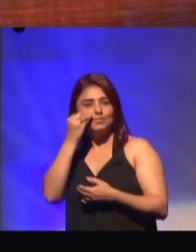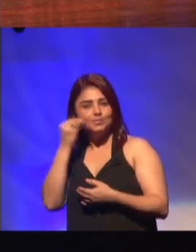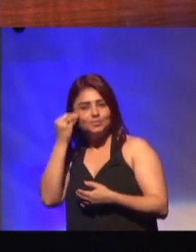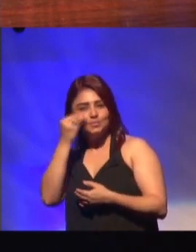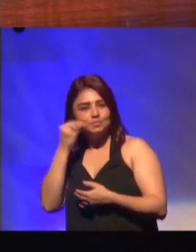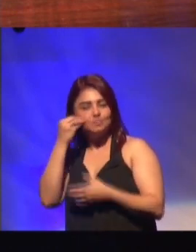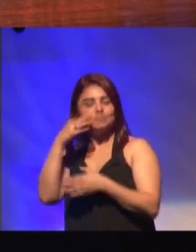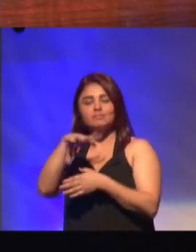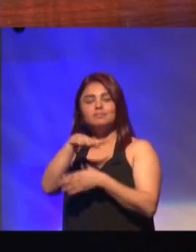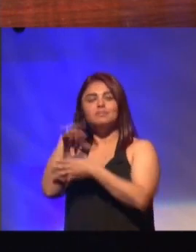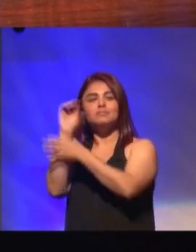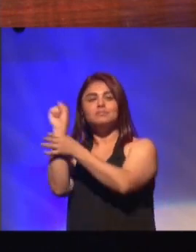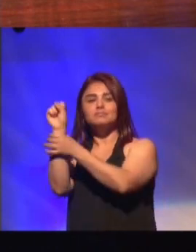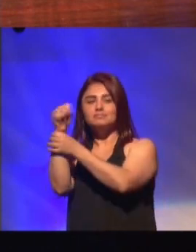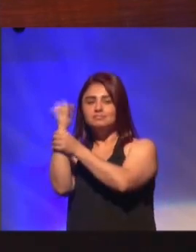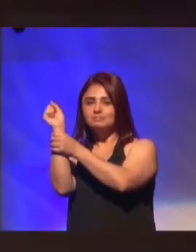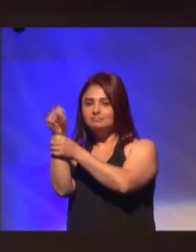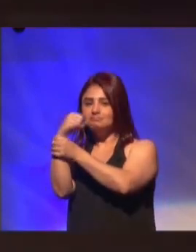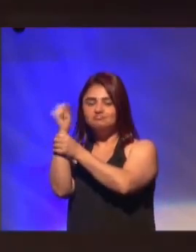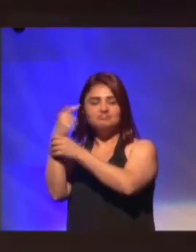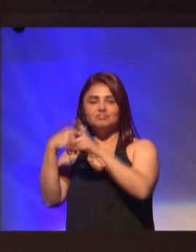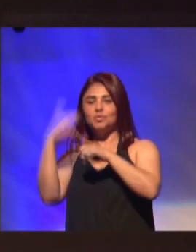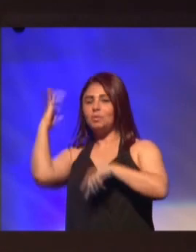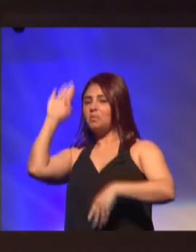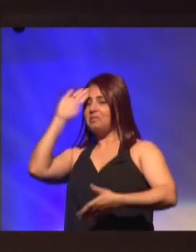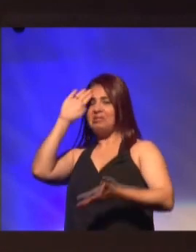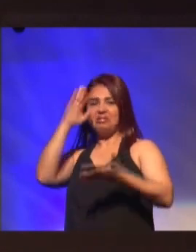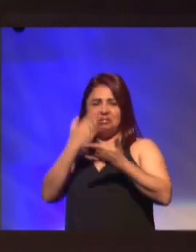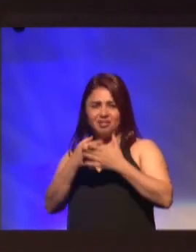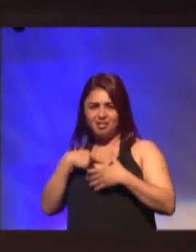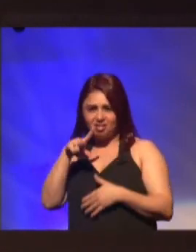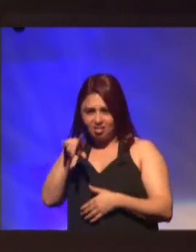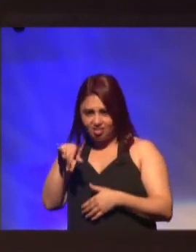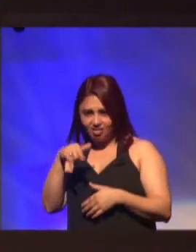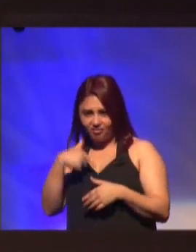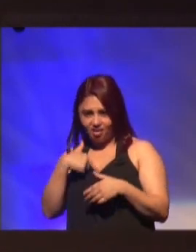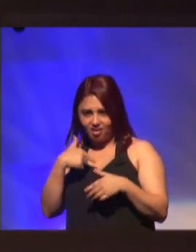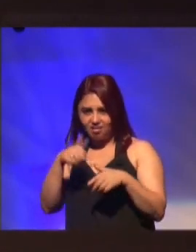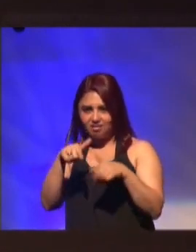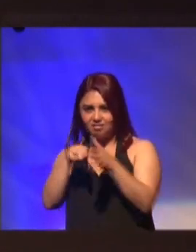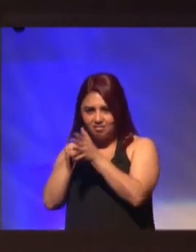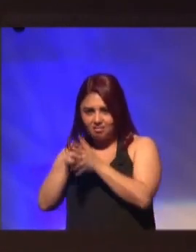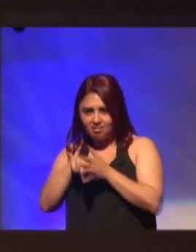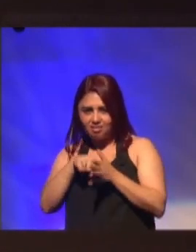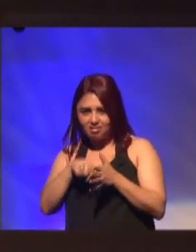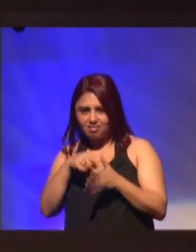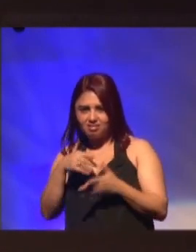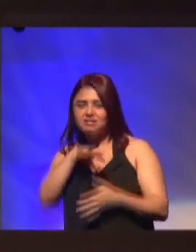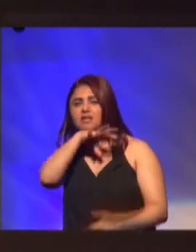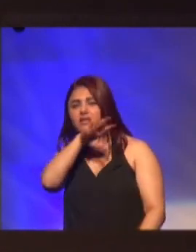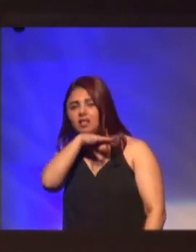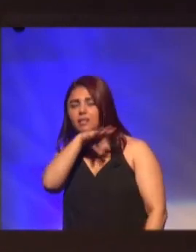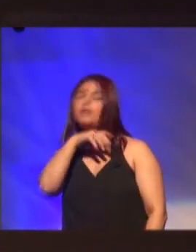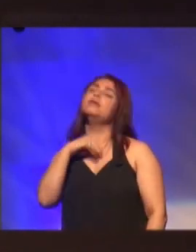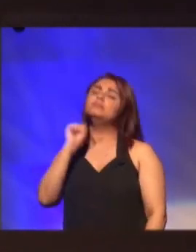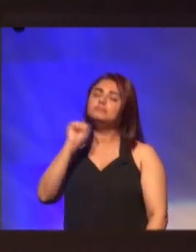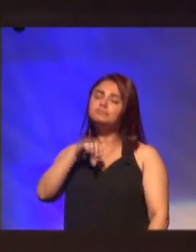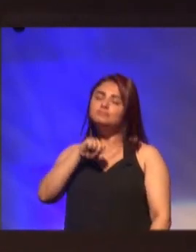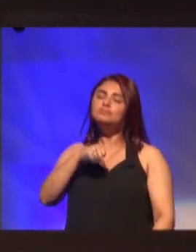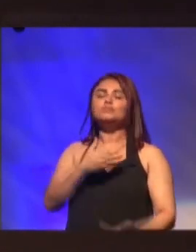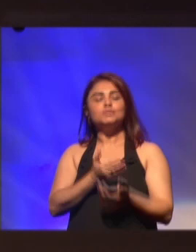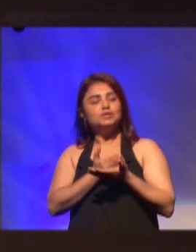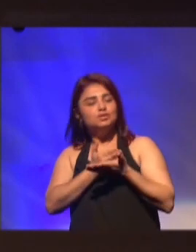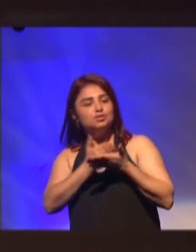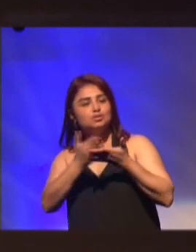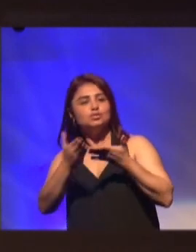experimental em fisioterapia, que a gente era desacreditado. Você vai trabalhar com bicho? Mas é assim que a gente consegue produzir